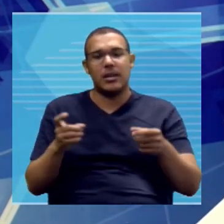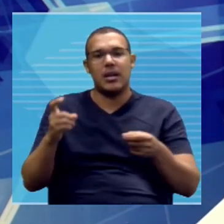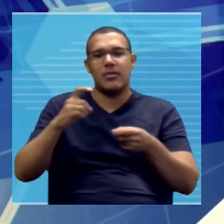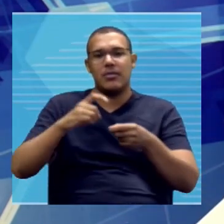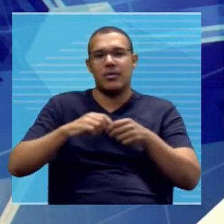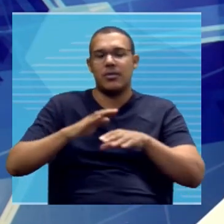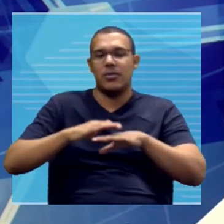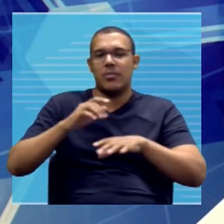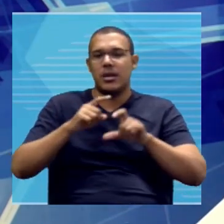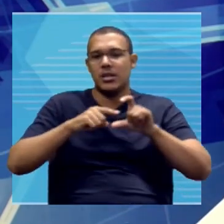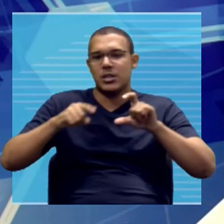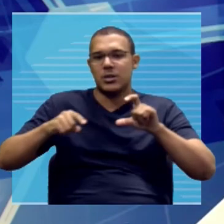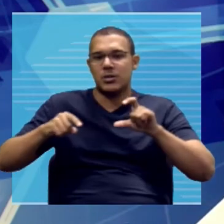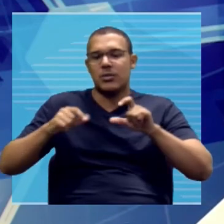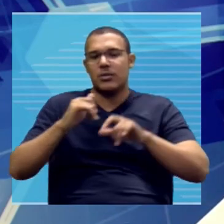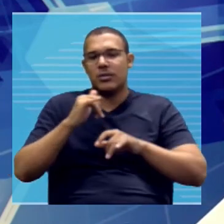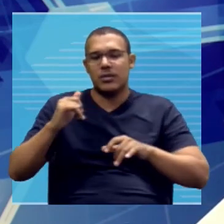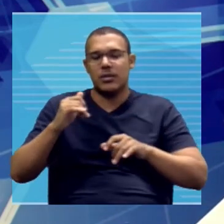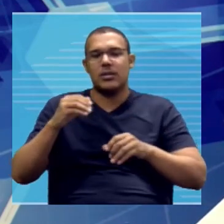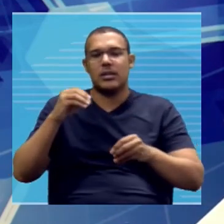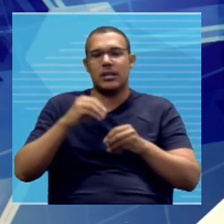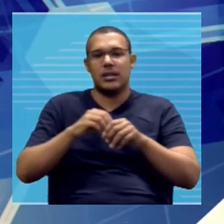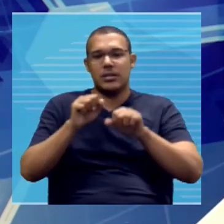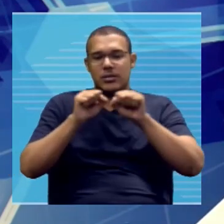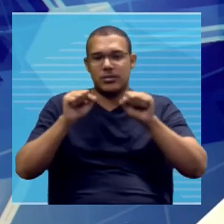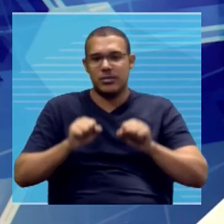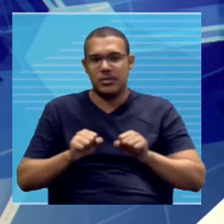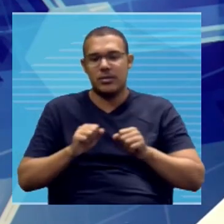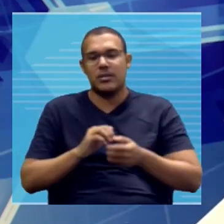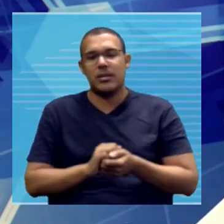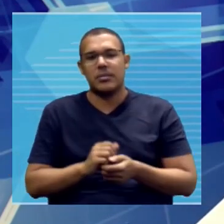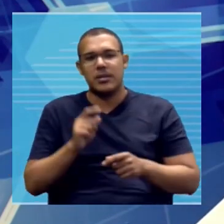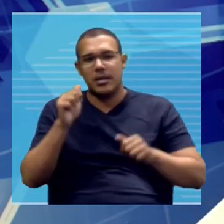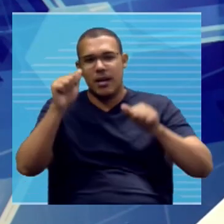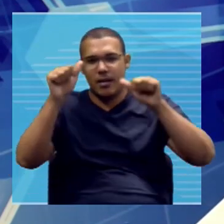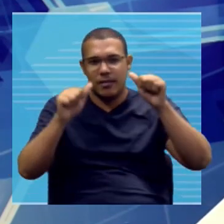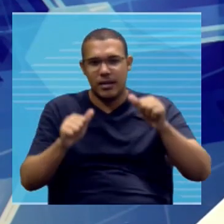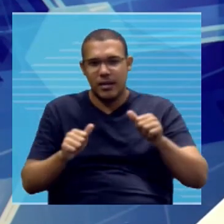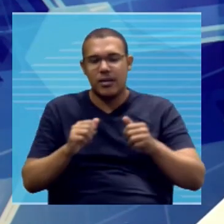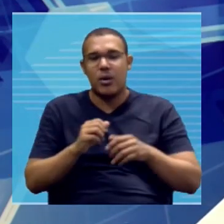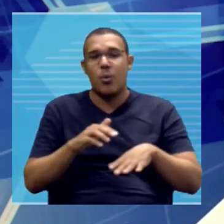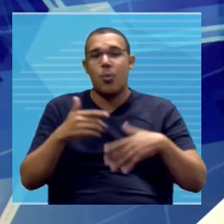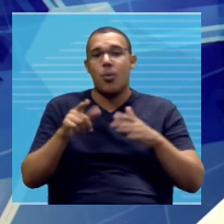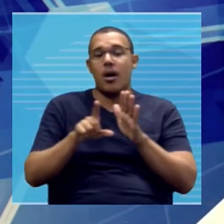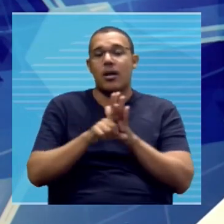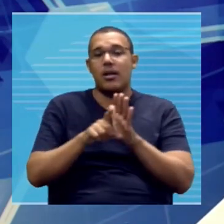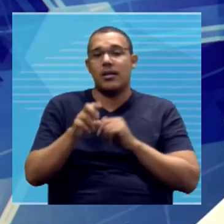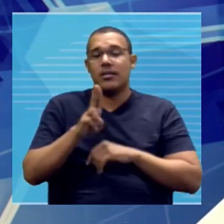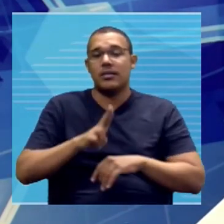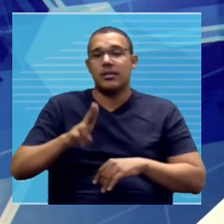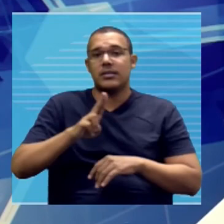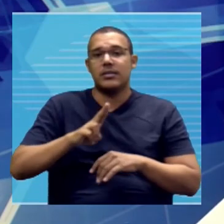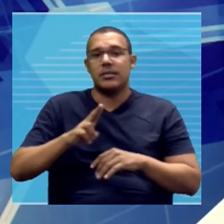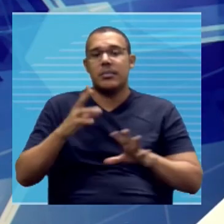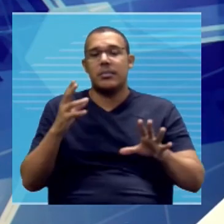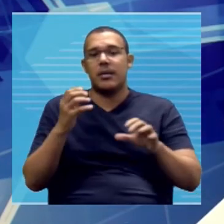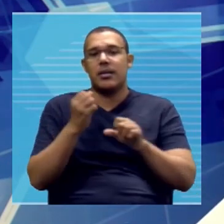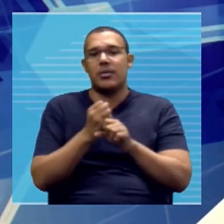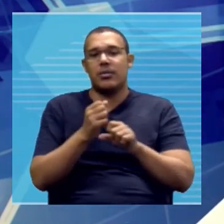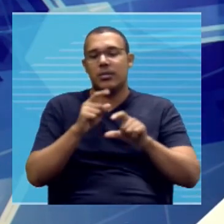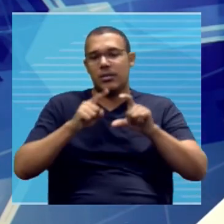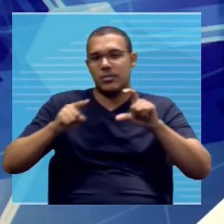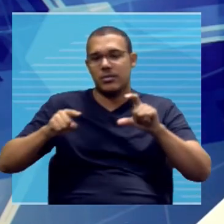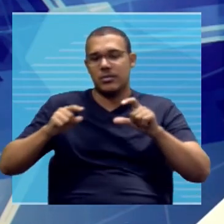com mais circuitos elétricos aplicados ao sistema para a gente poder analisar quais leis que a gente vai usar para resolver agora esse